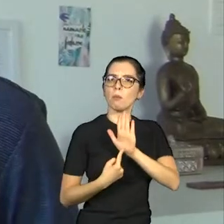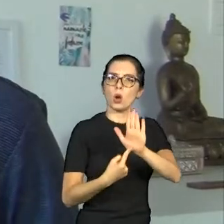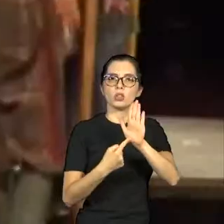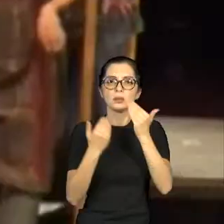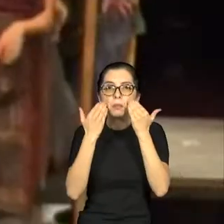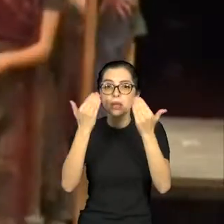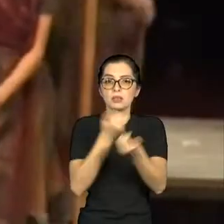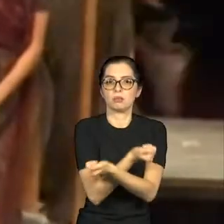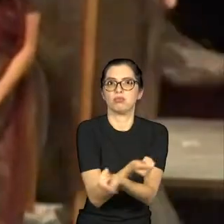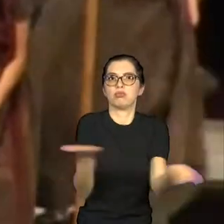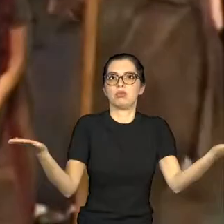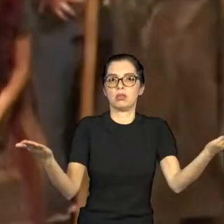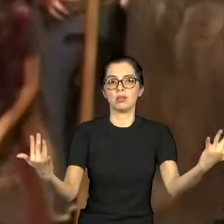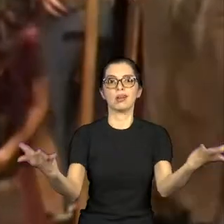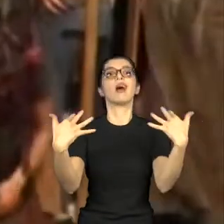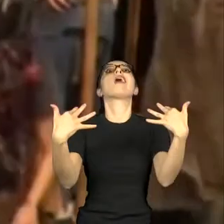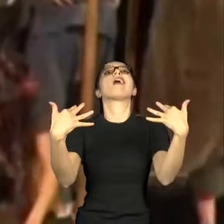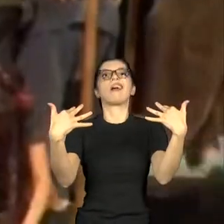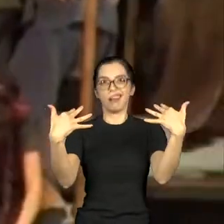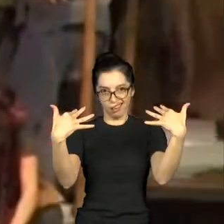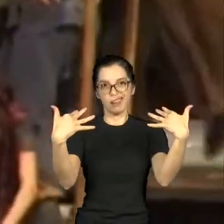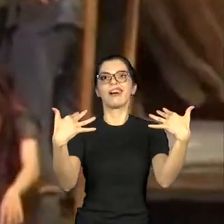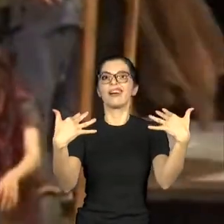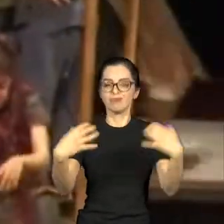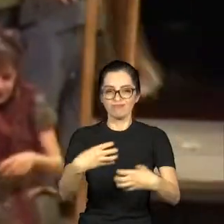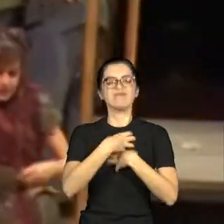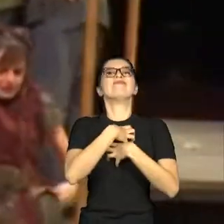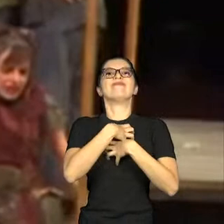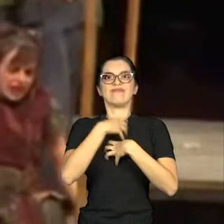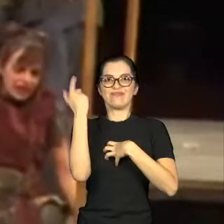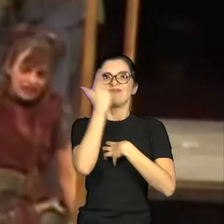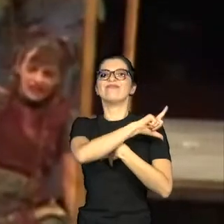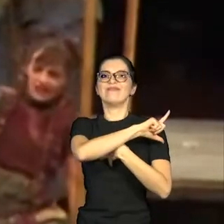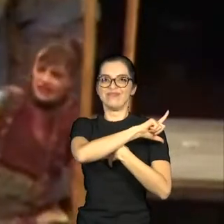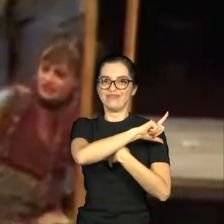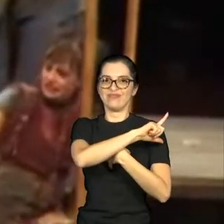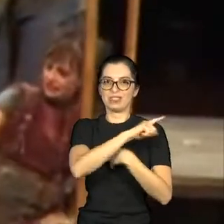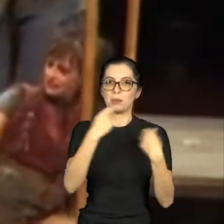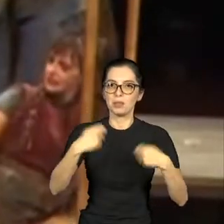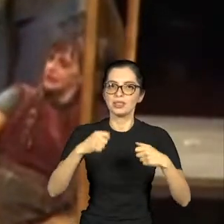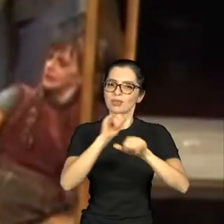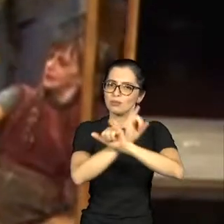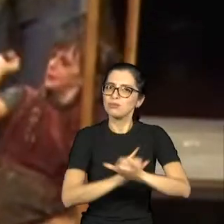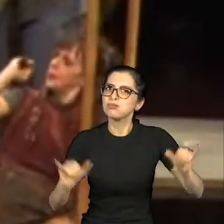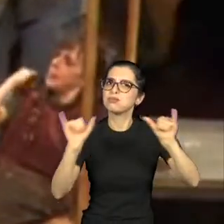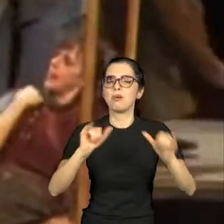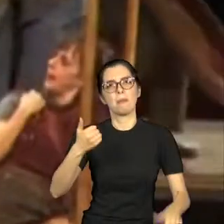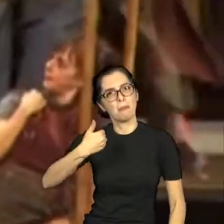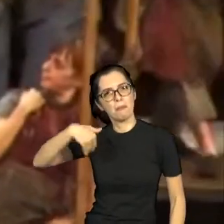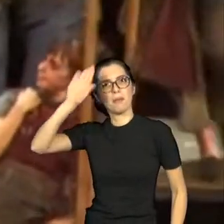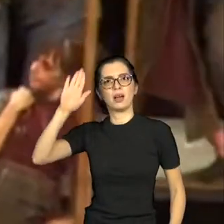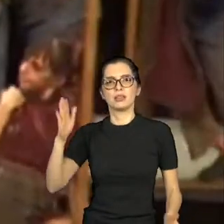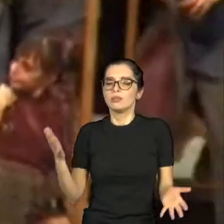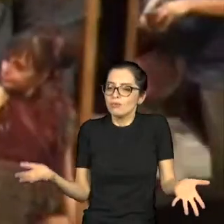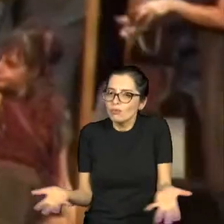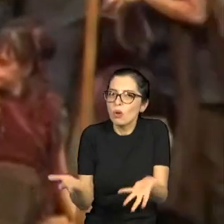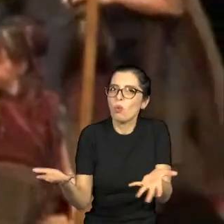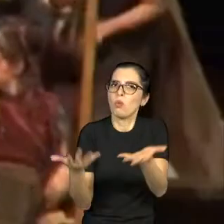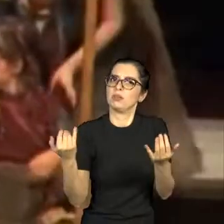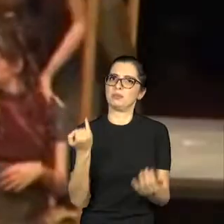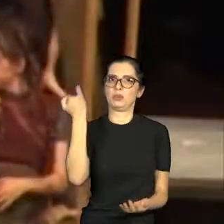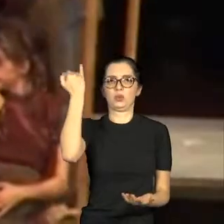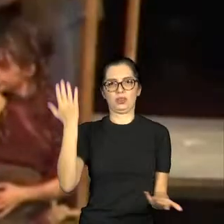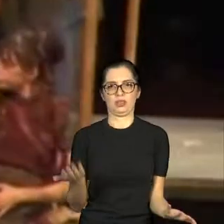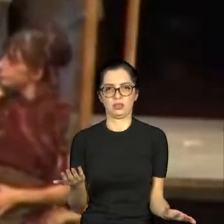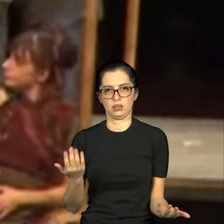de pessoas. Aliás, isso é uma coisa que eu acho que tem se falado muito pouco e que deveria ser muito mais valorizado. Eu lhe